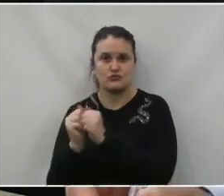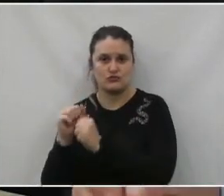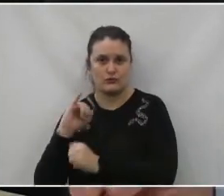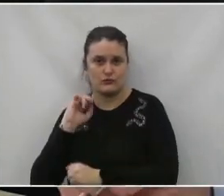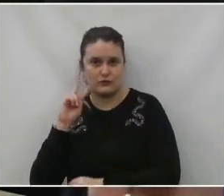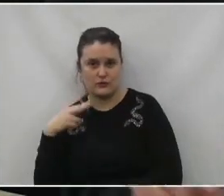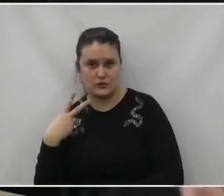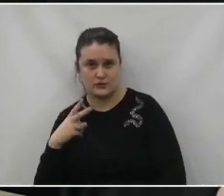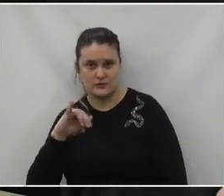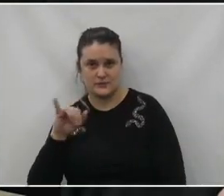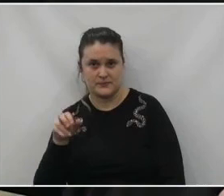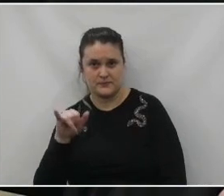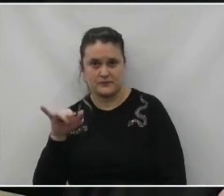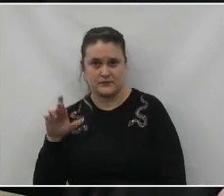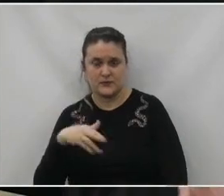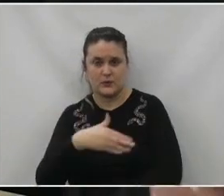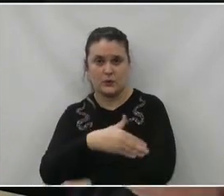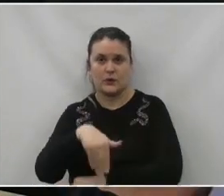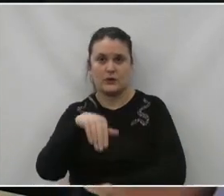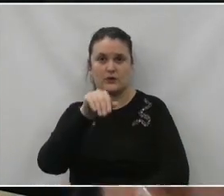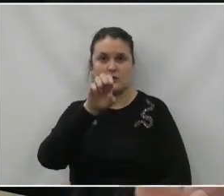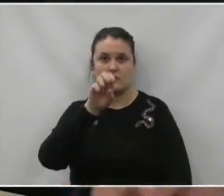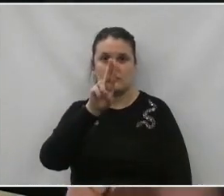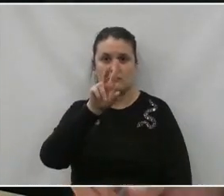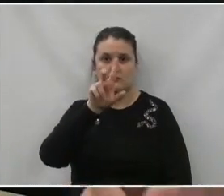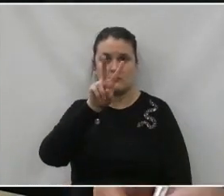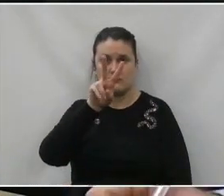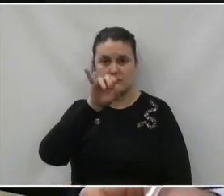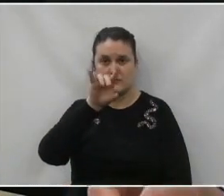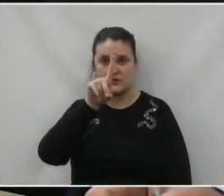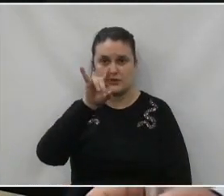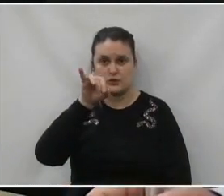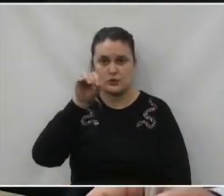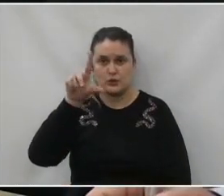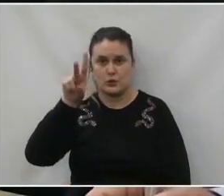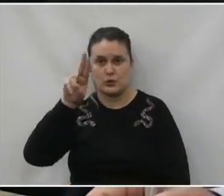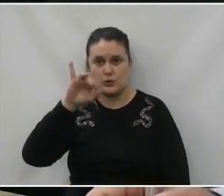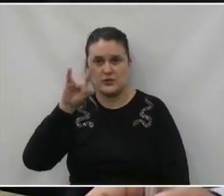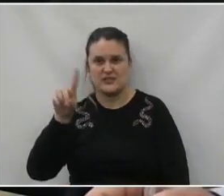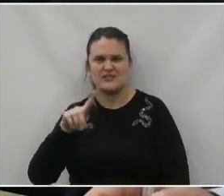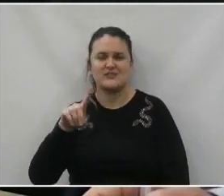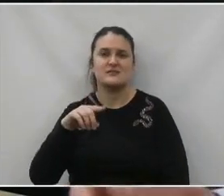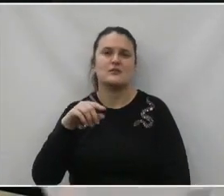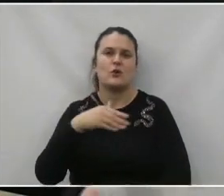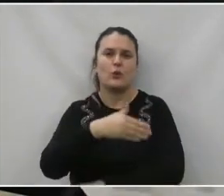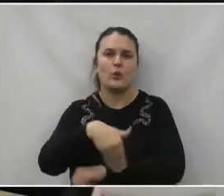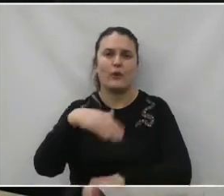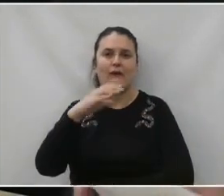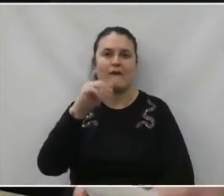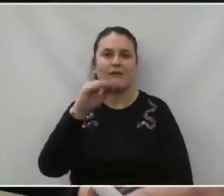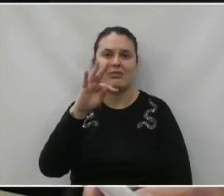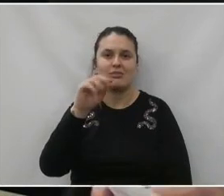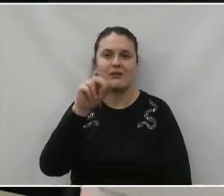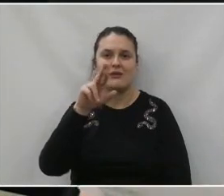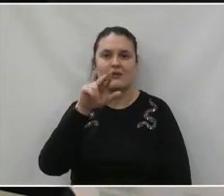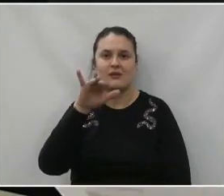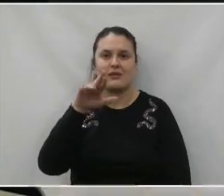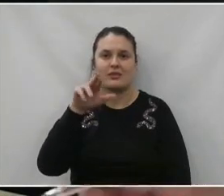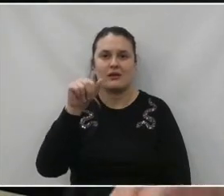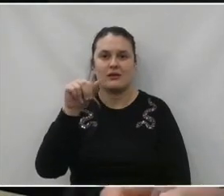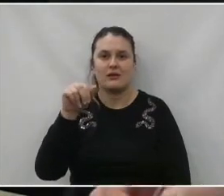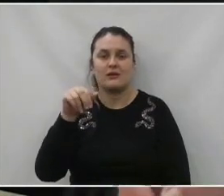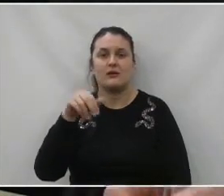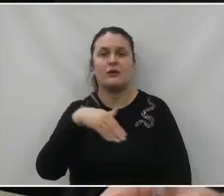Jair, a Elvídio Luiz, presidente de São Gabriel, a Catarina Uric, Paula Frantin,